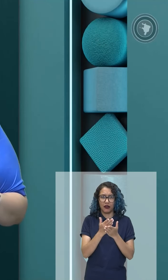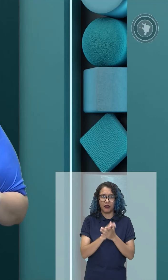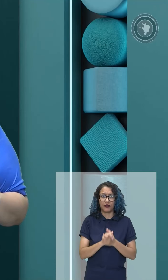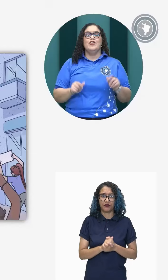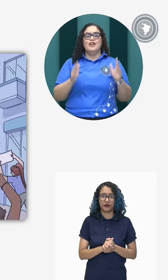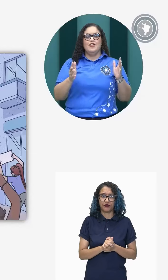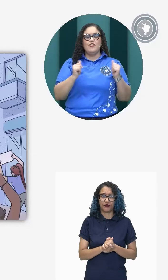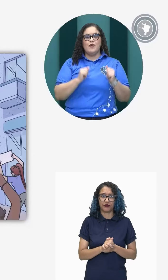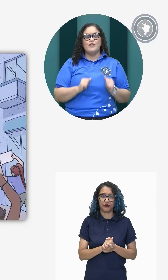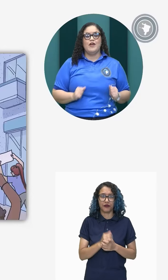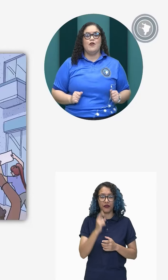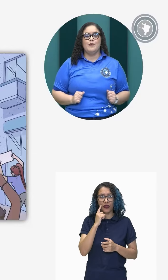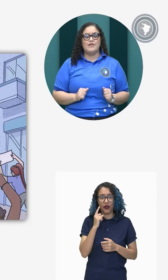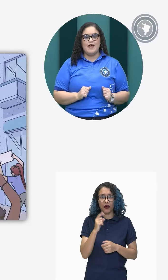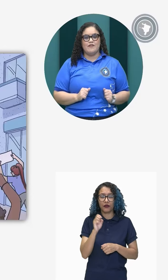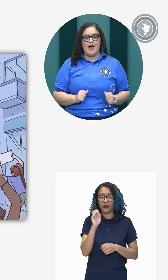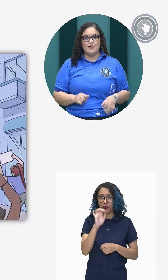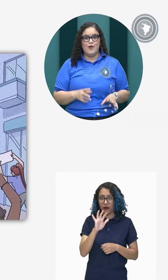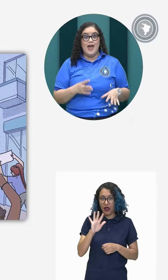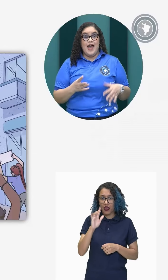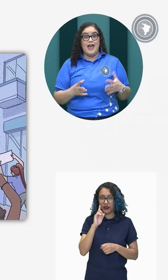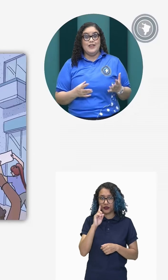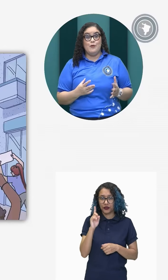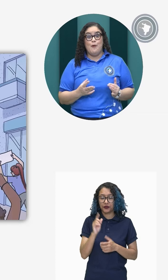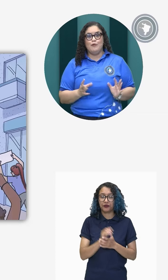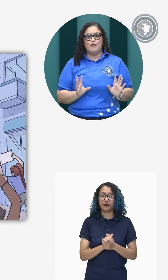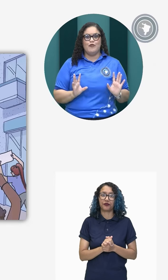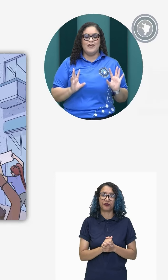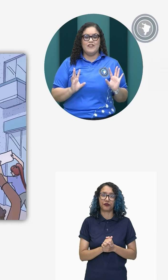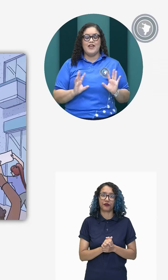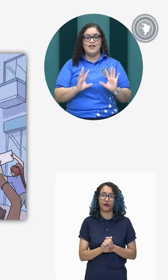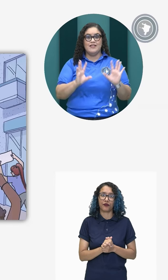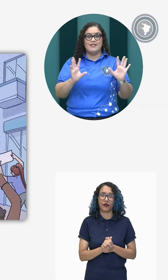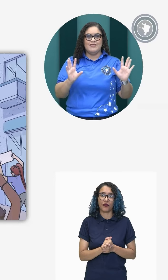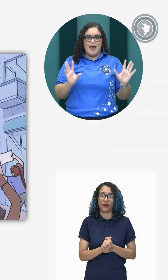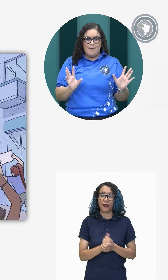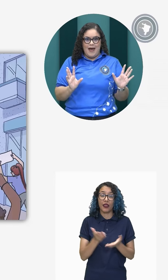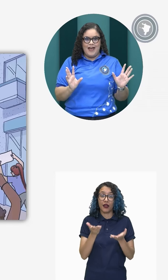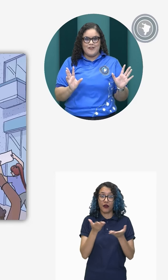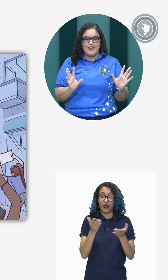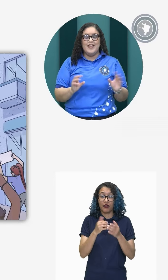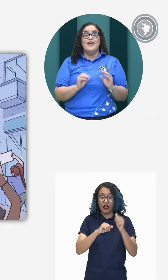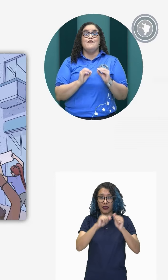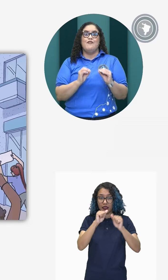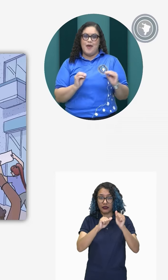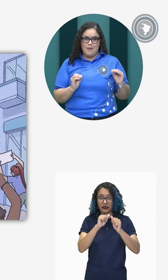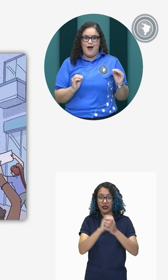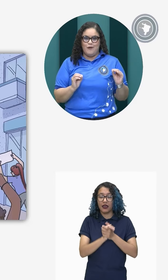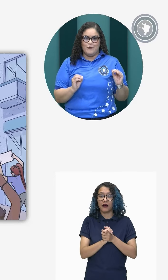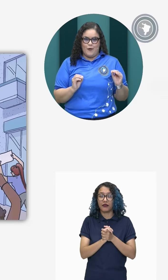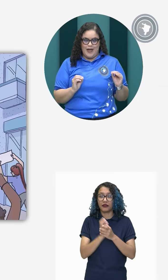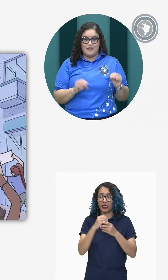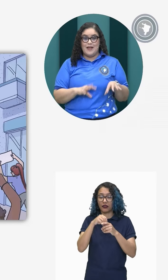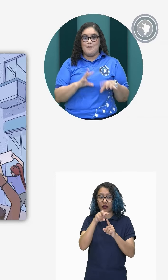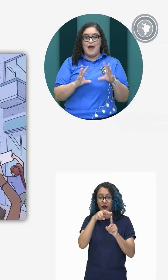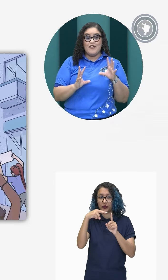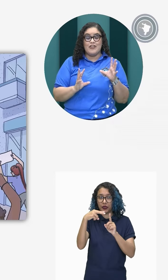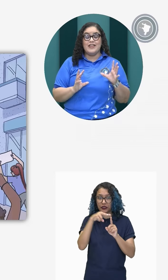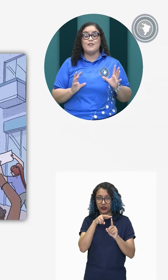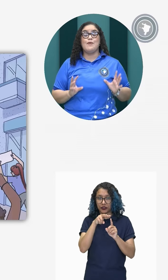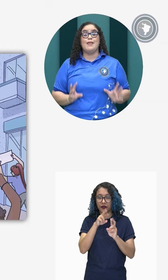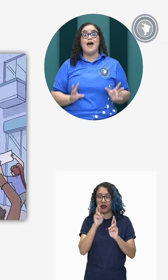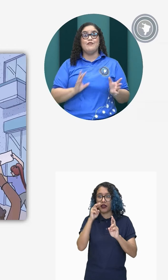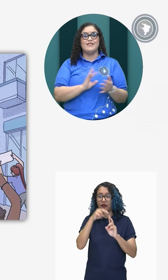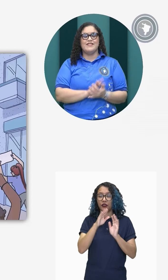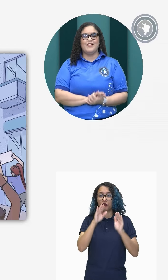uma charge e nós vamos agora observá-lo aí do ponto de vista da parte verbal, correto? Da parte